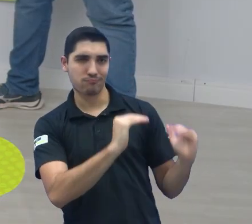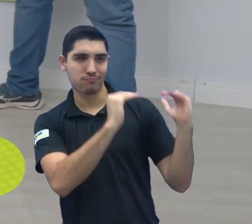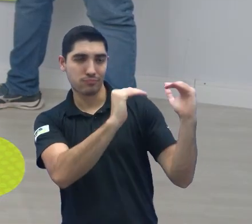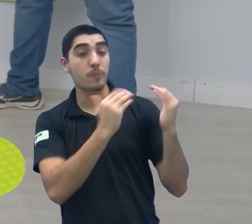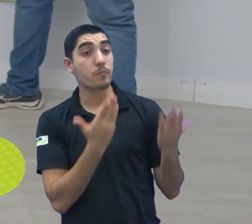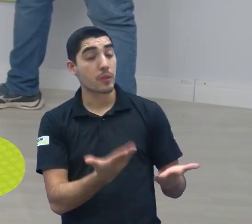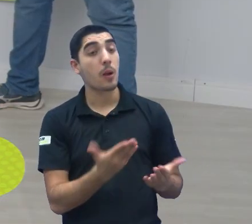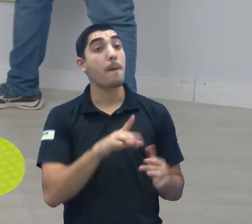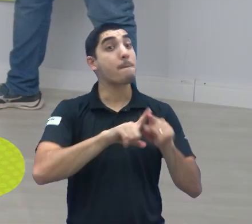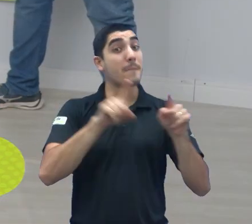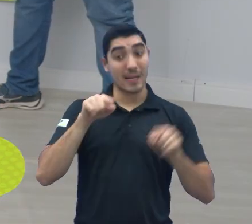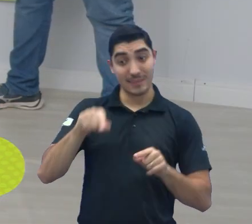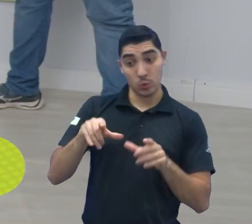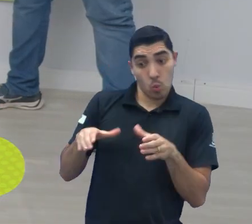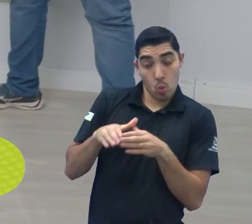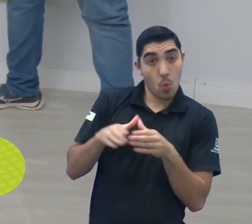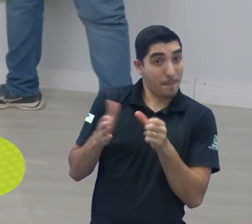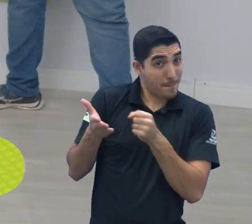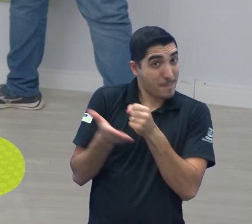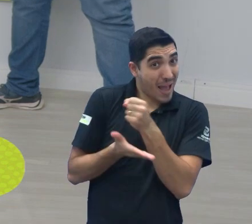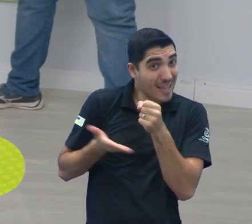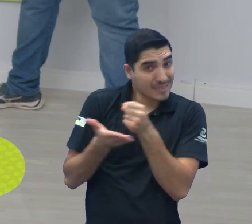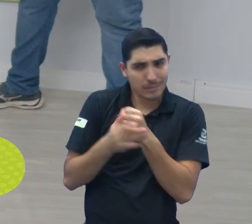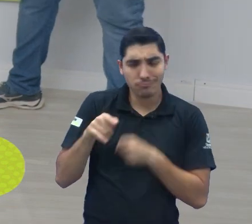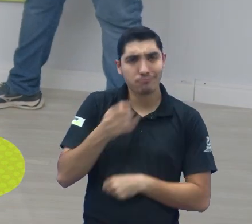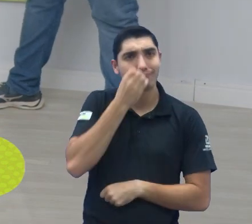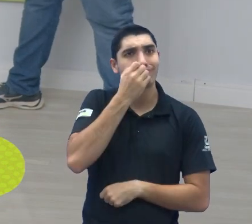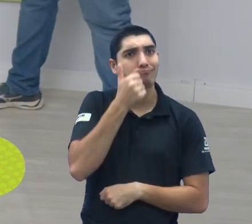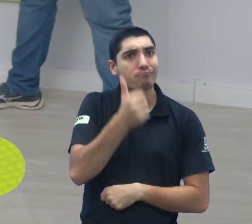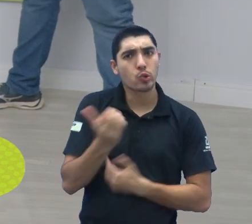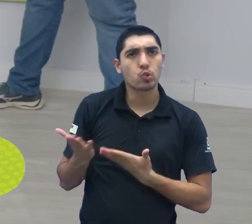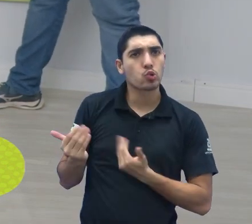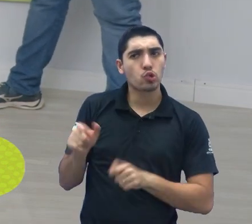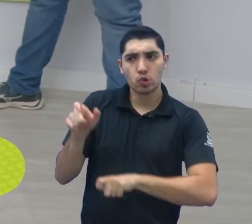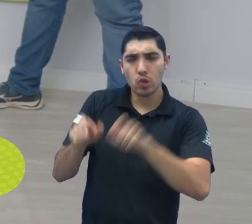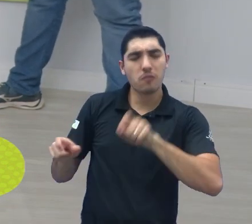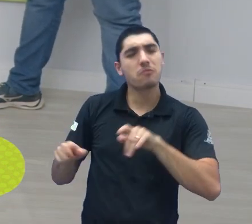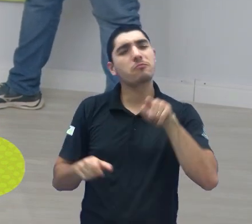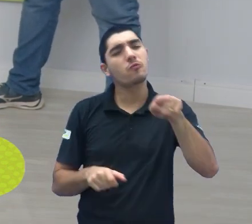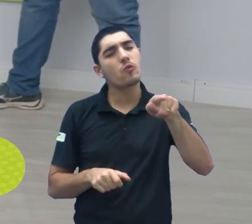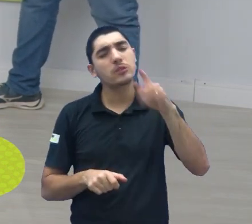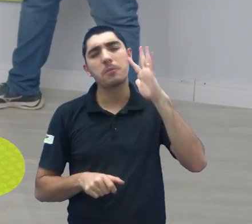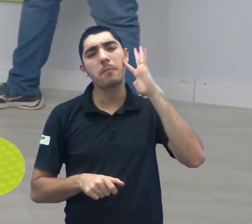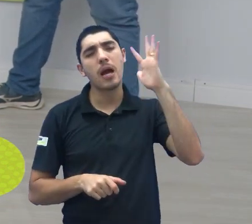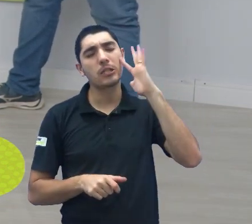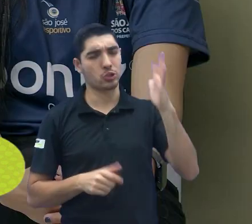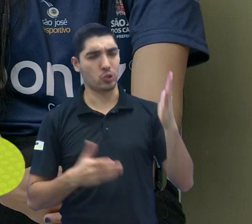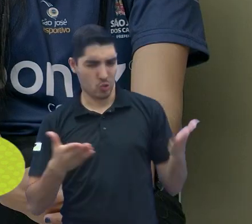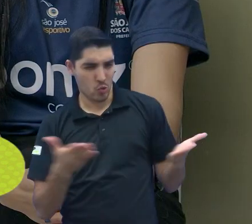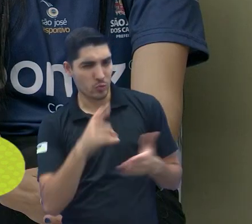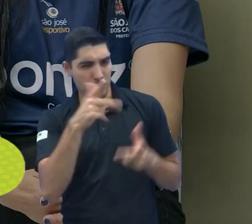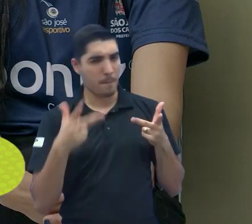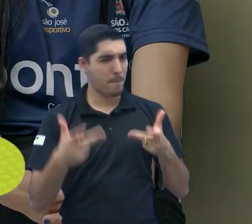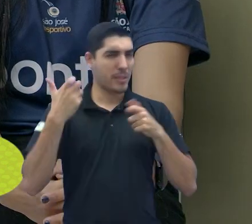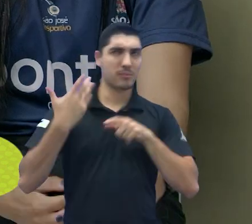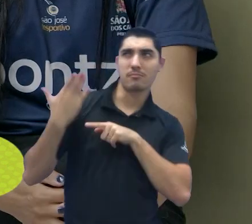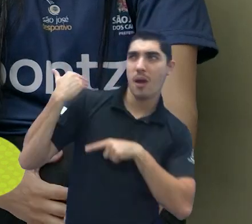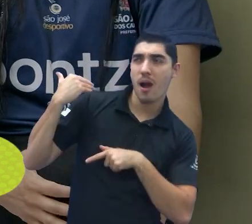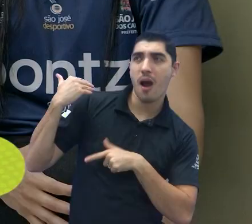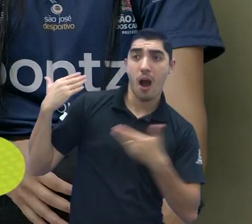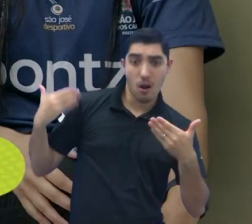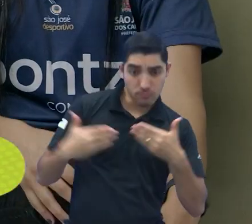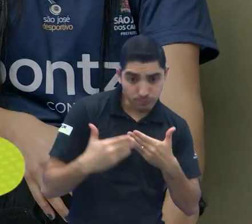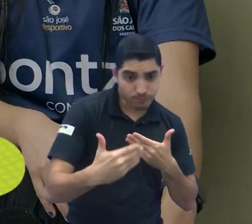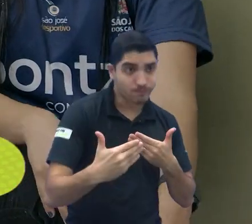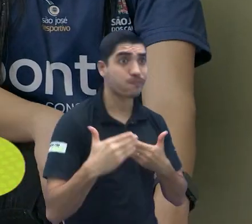poder iniciar toda essa construção, né? Hoje, quando você olha um pouco para trás, projetando o futuro, qual que é o diagnóstico que você faz?